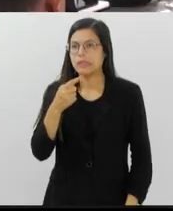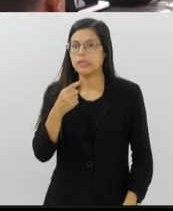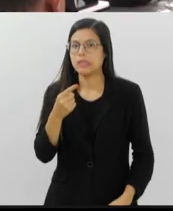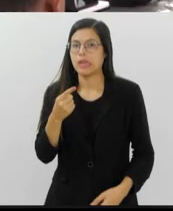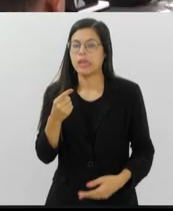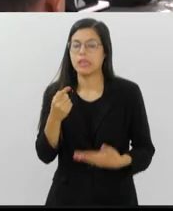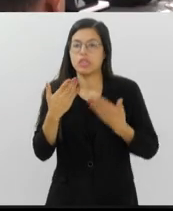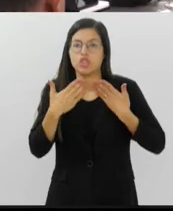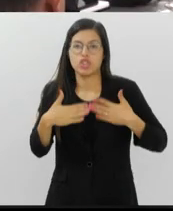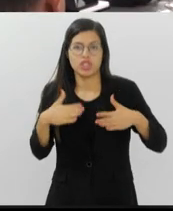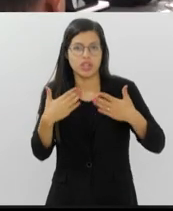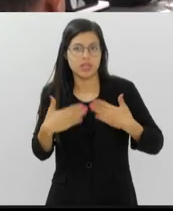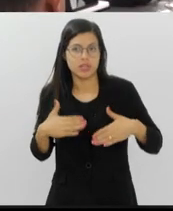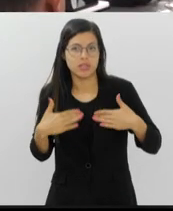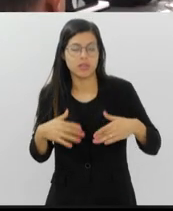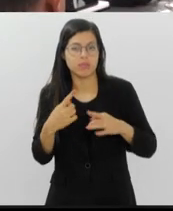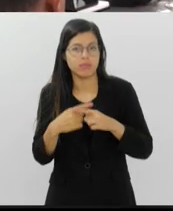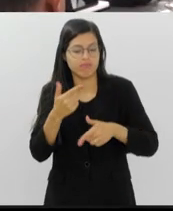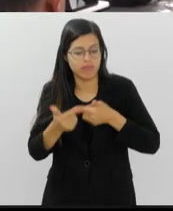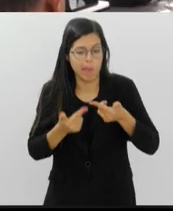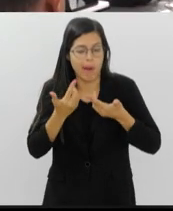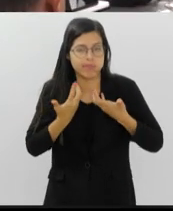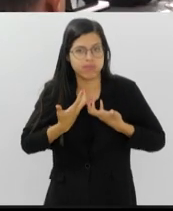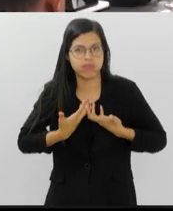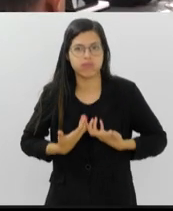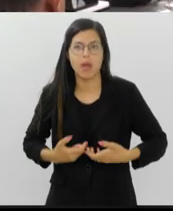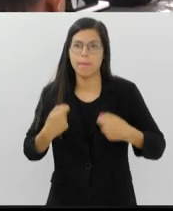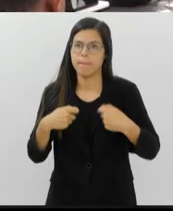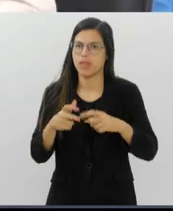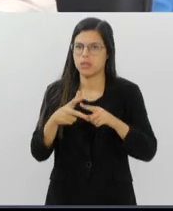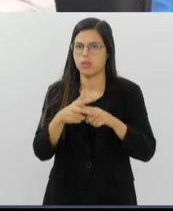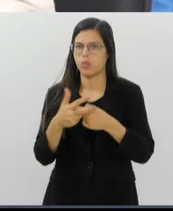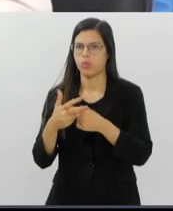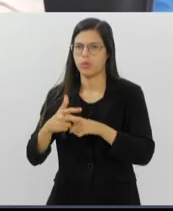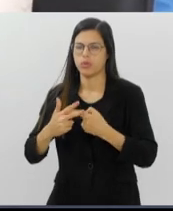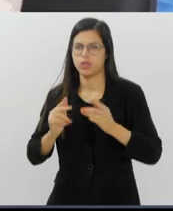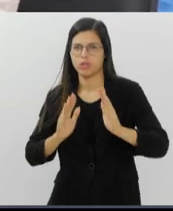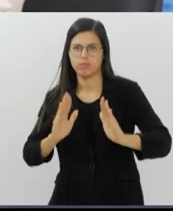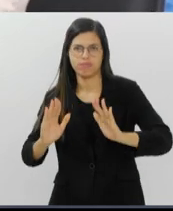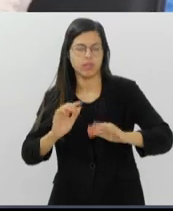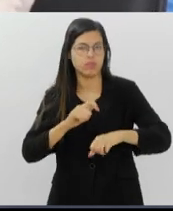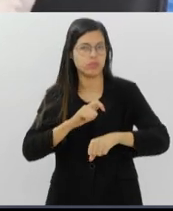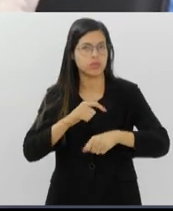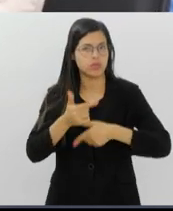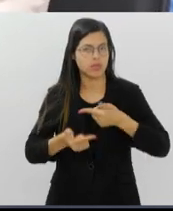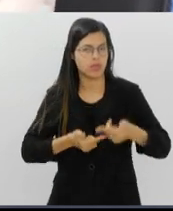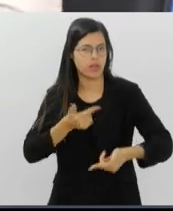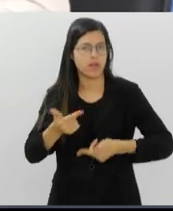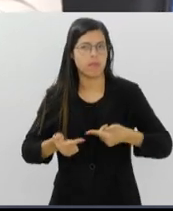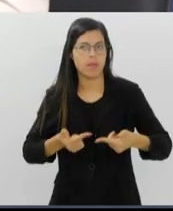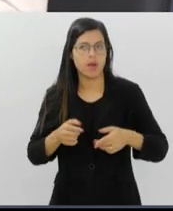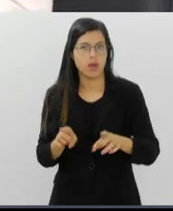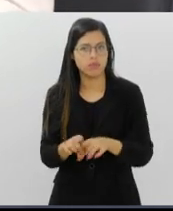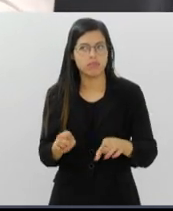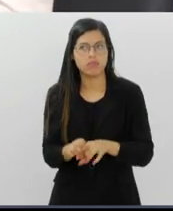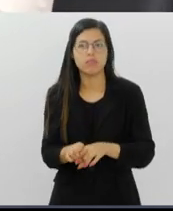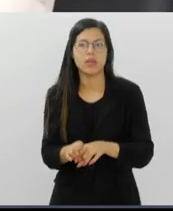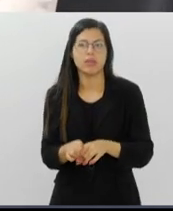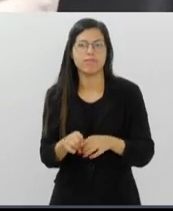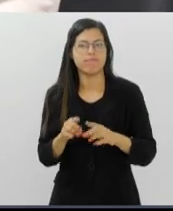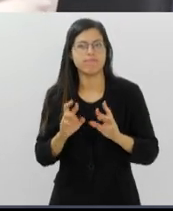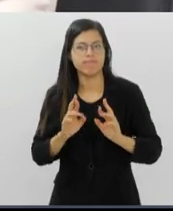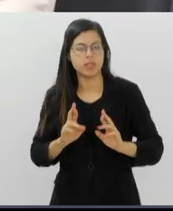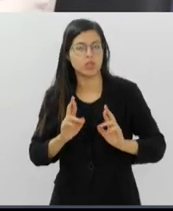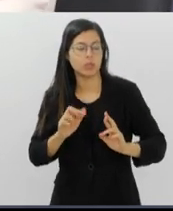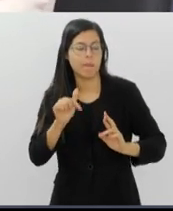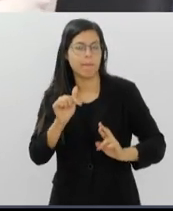profissão. E, por isso, é mais do que urgente revisar a escala de trabalho. Ele afirma que conta com a sensibilidade do governador do estado e